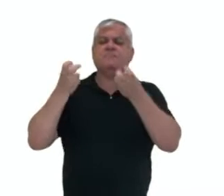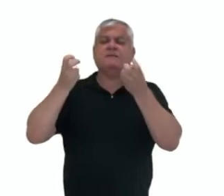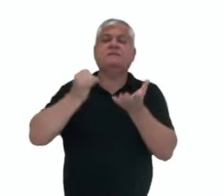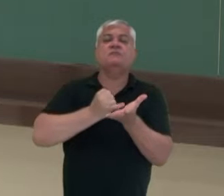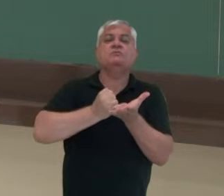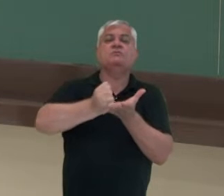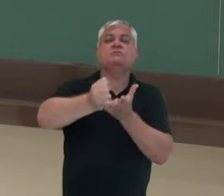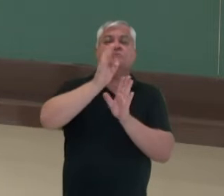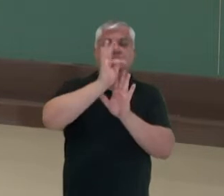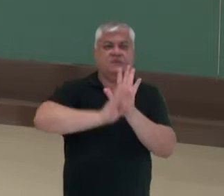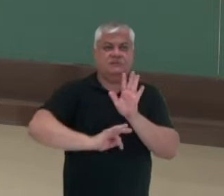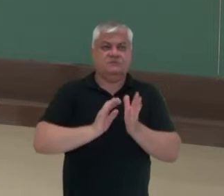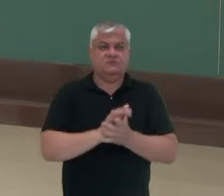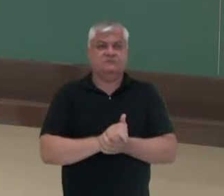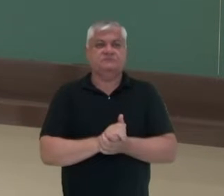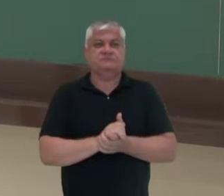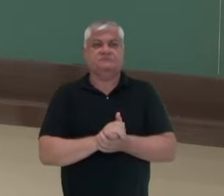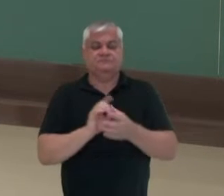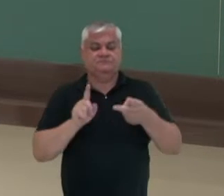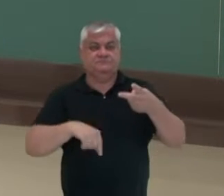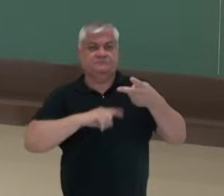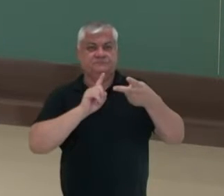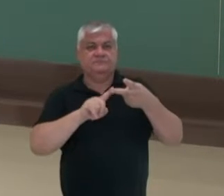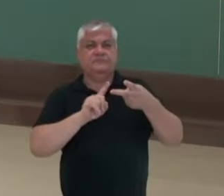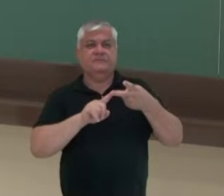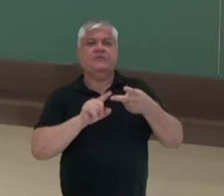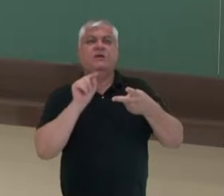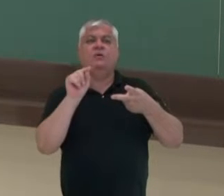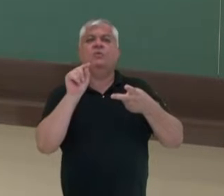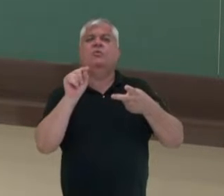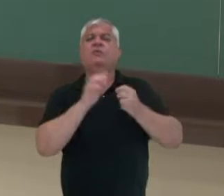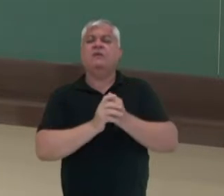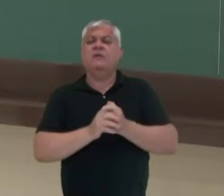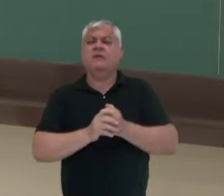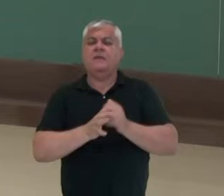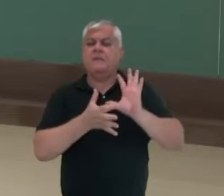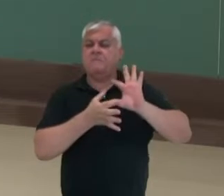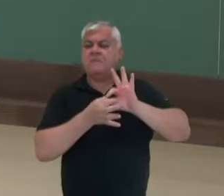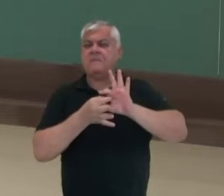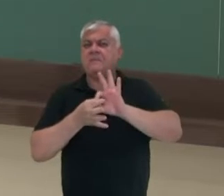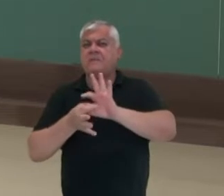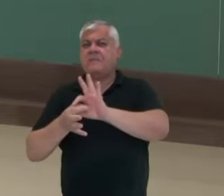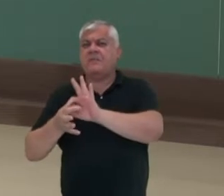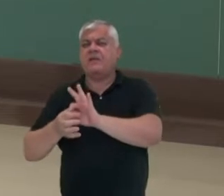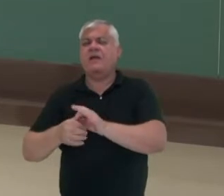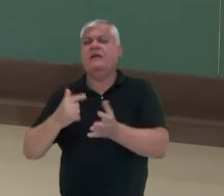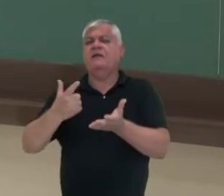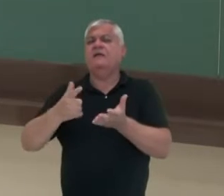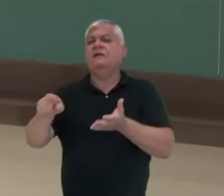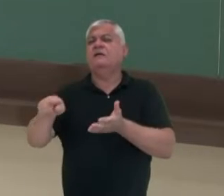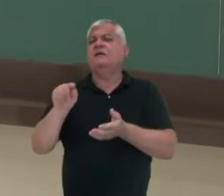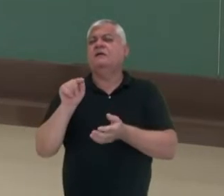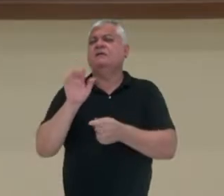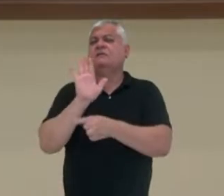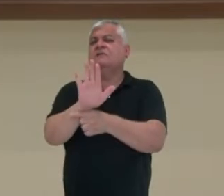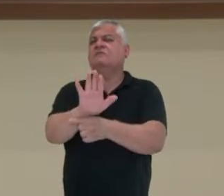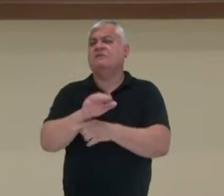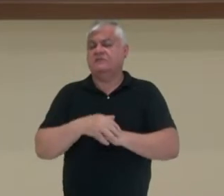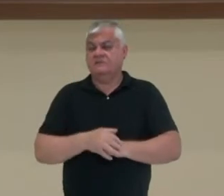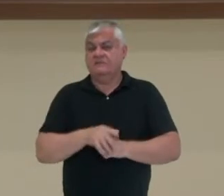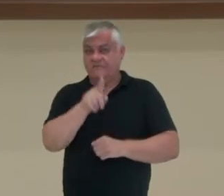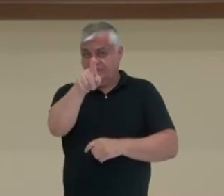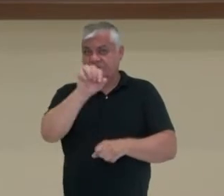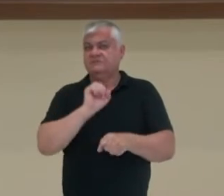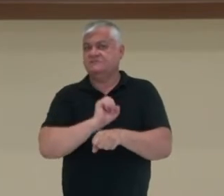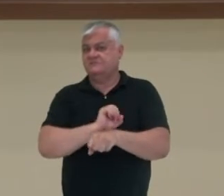do texto? E mais, o que argumentativamente este elemento defende? Faz aí,